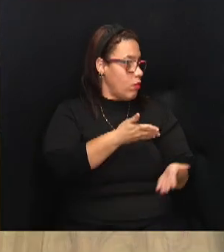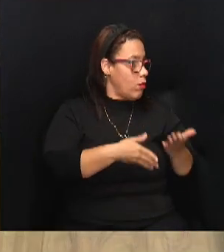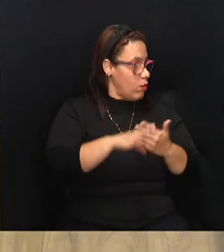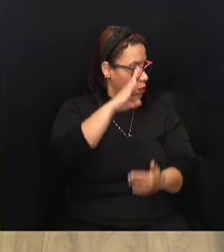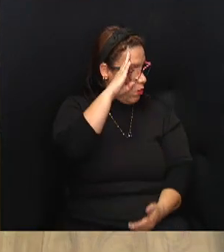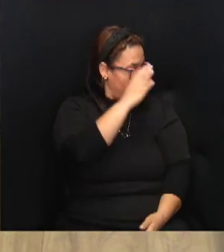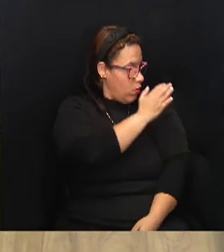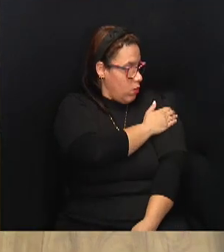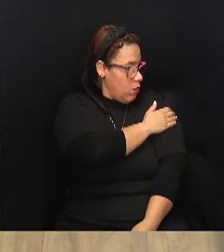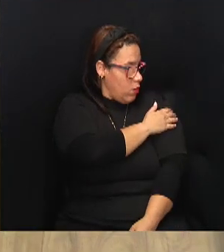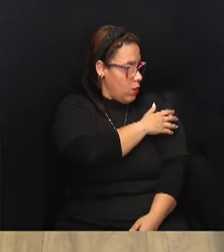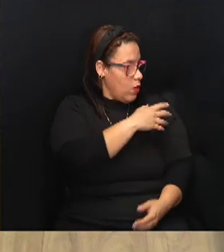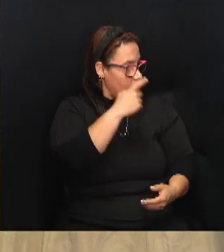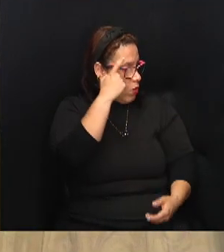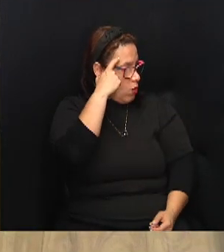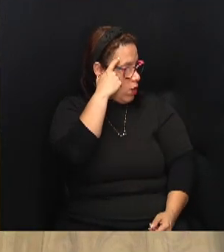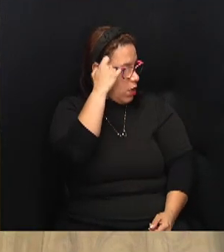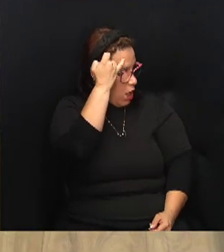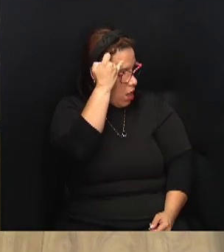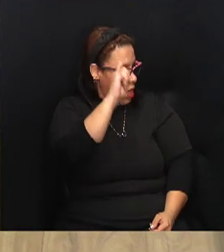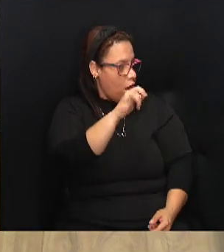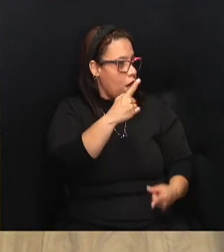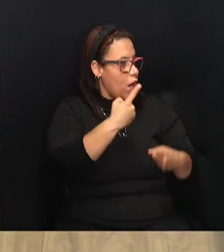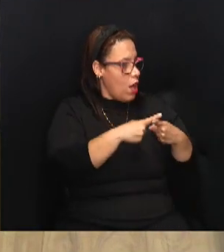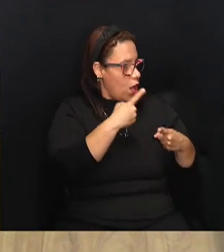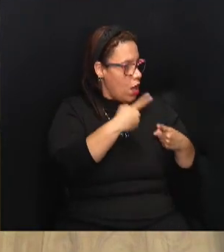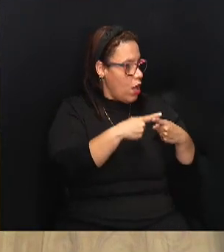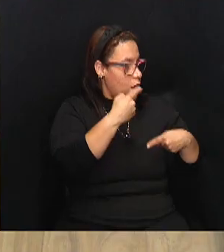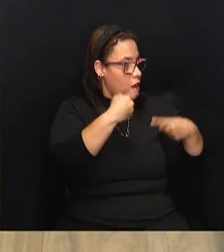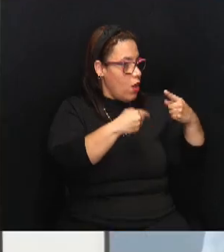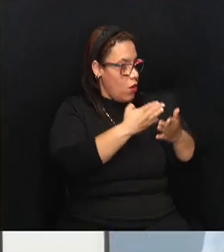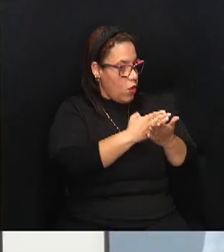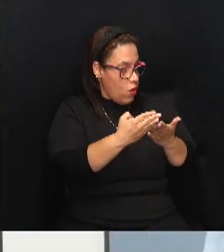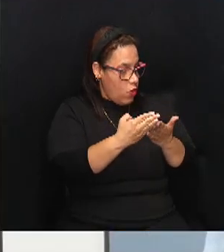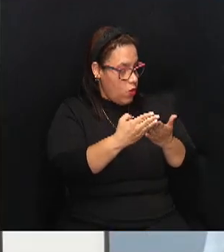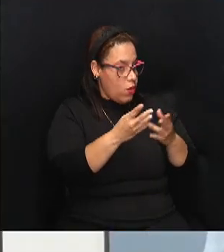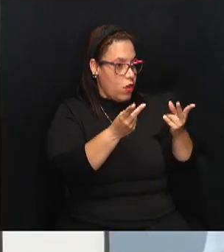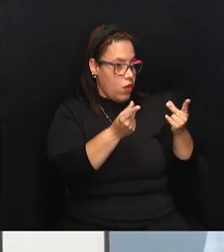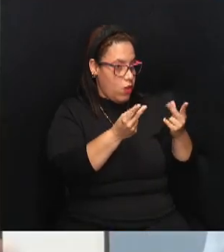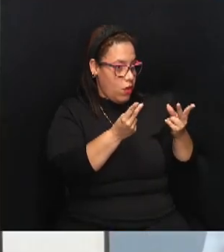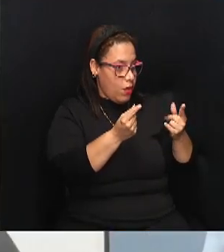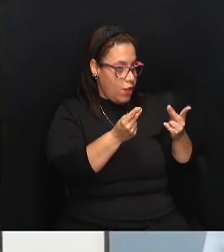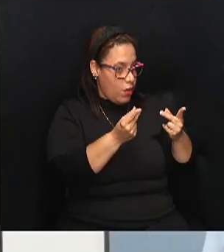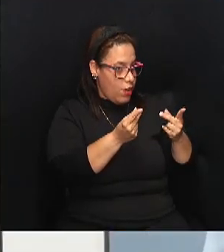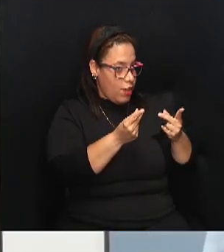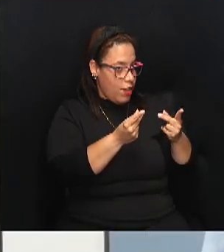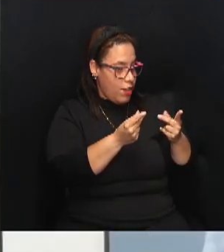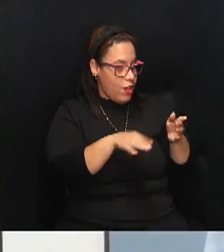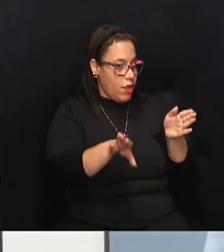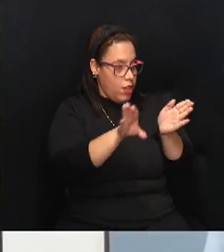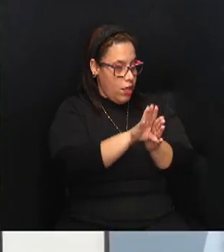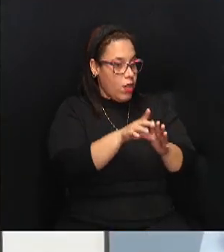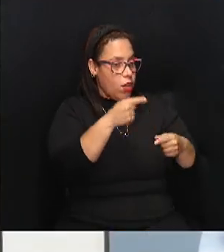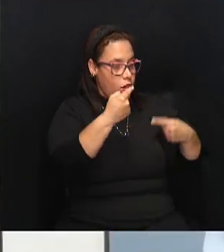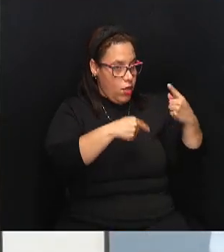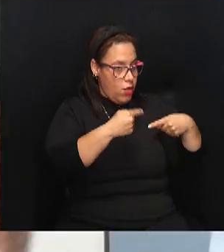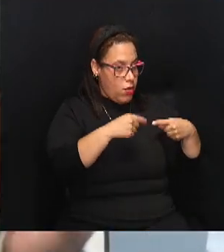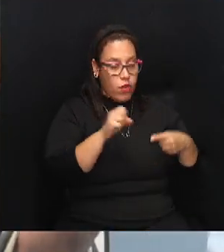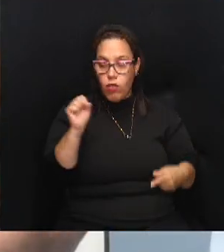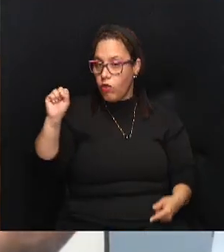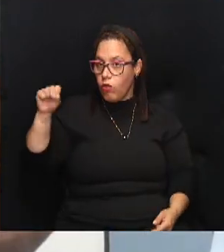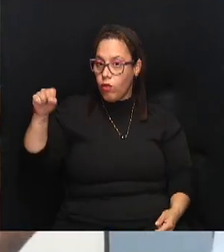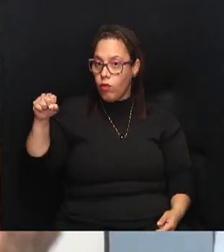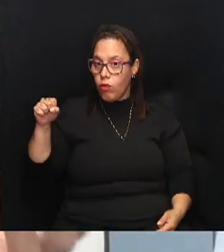se eu peguei o raciocínio também, porque a discussão começou pela questão orçamentária. Aí a gente chegou a essa discussão. O